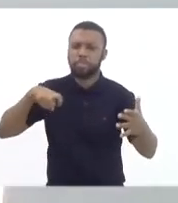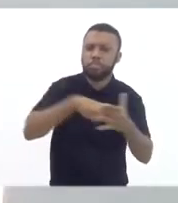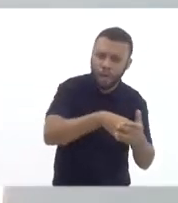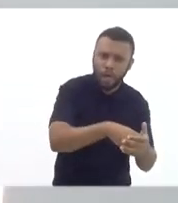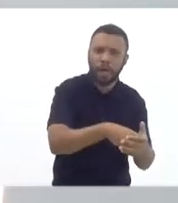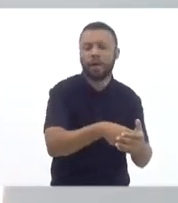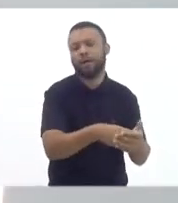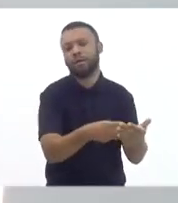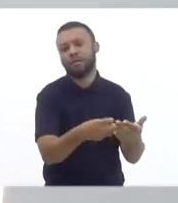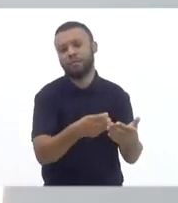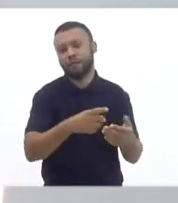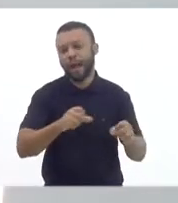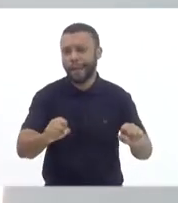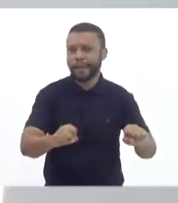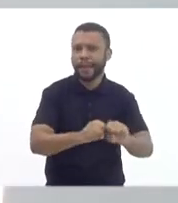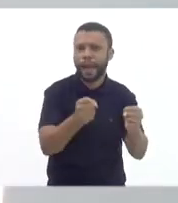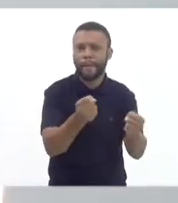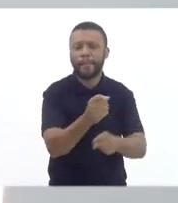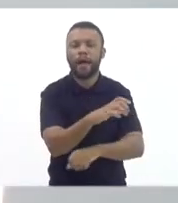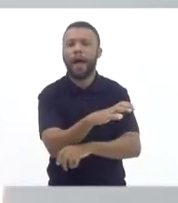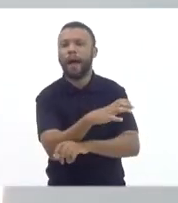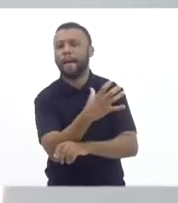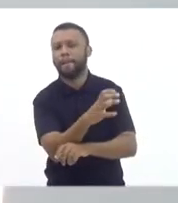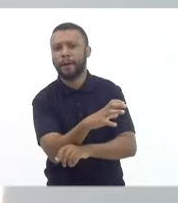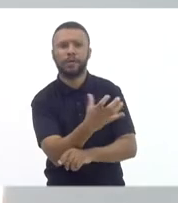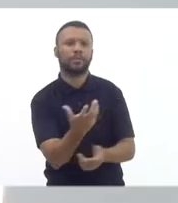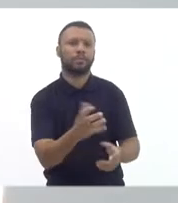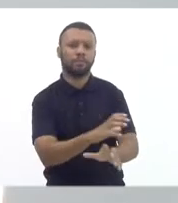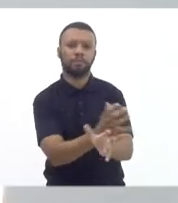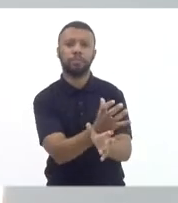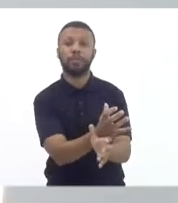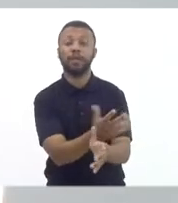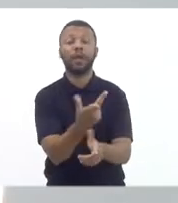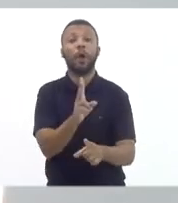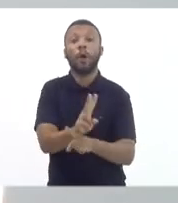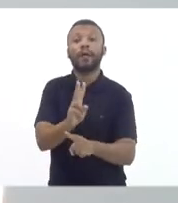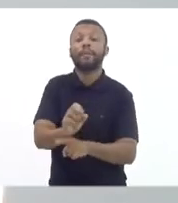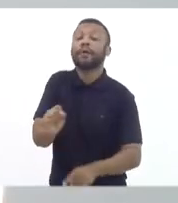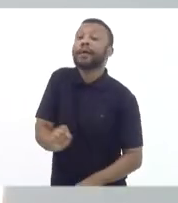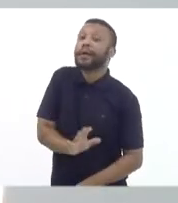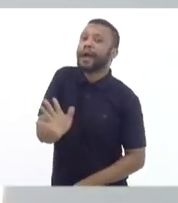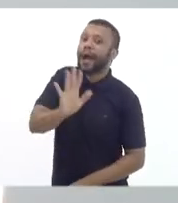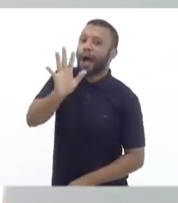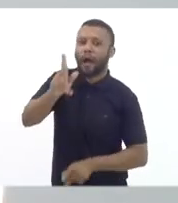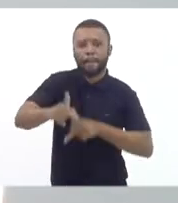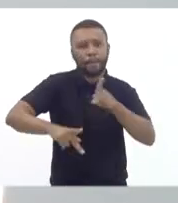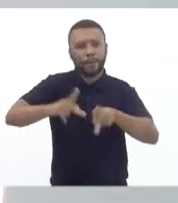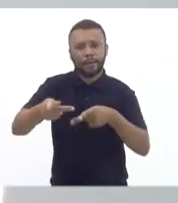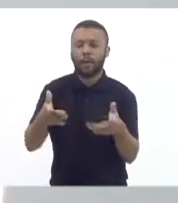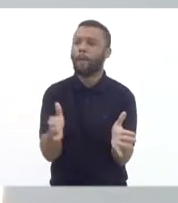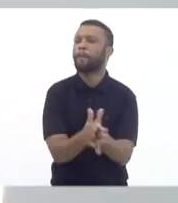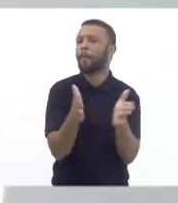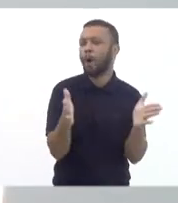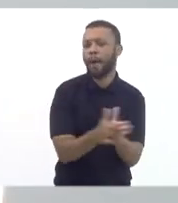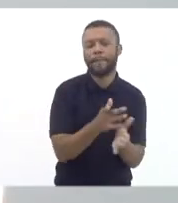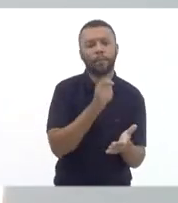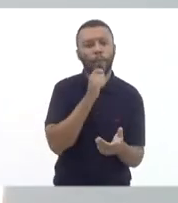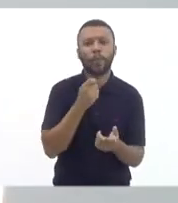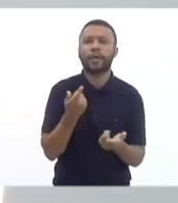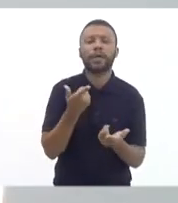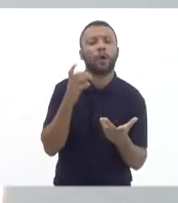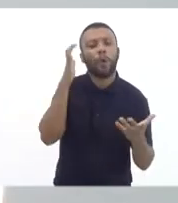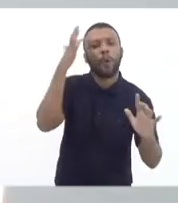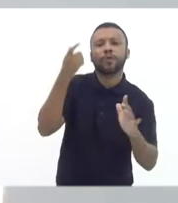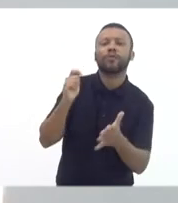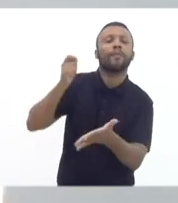correlatos. Porque é um atendimento caro e a maioria. E é um atendimento caro que a população não tem acesso. E essa política, segundo a lei federal,